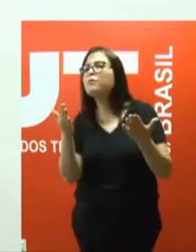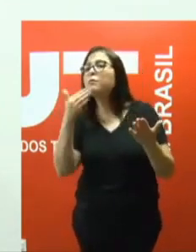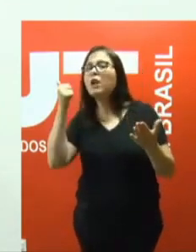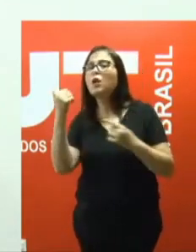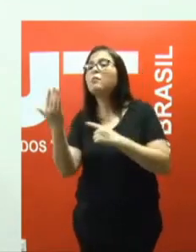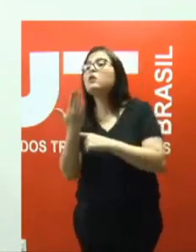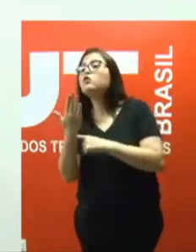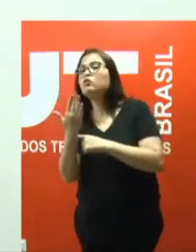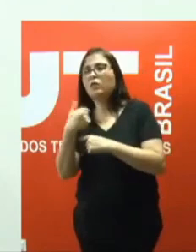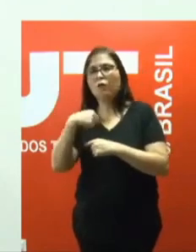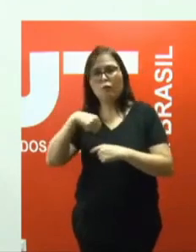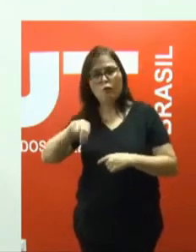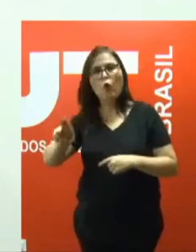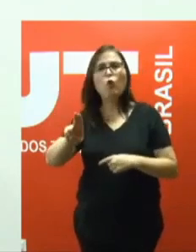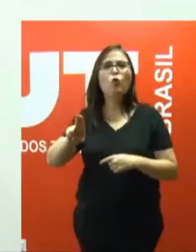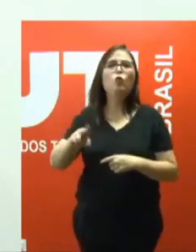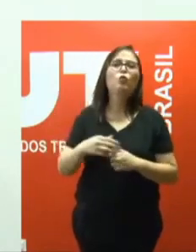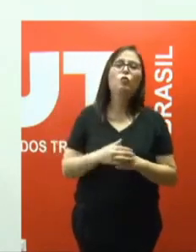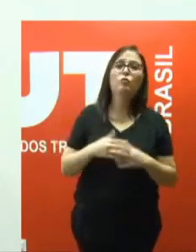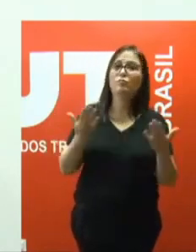repartição do fundo eleitoral.